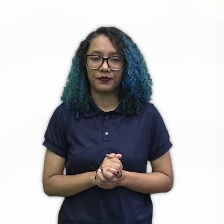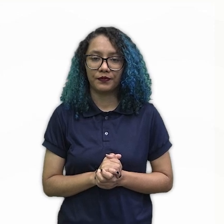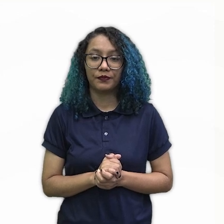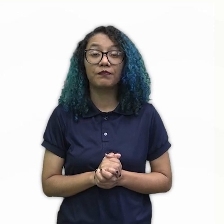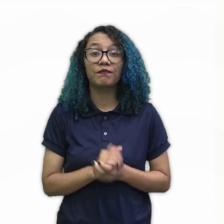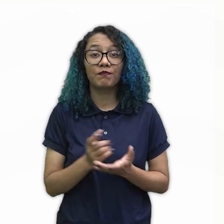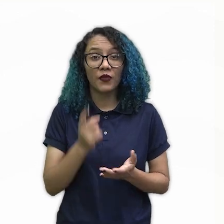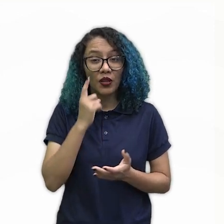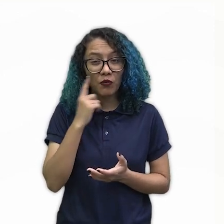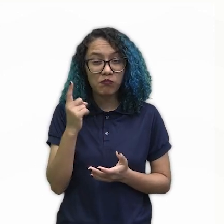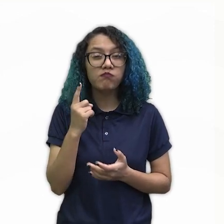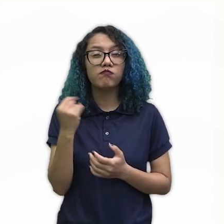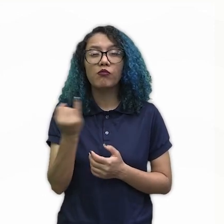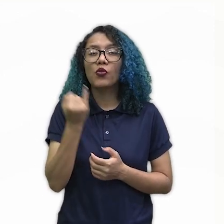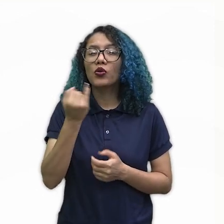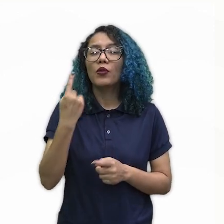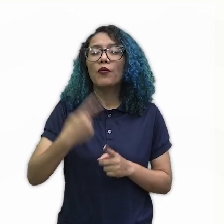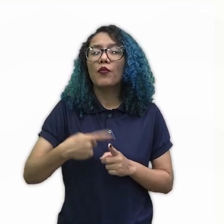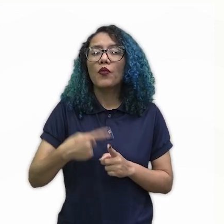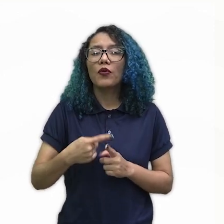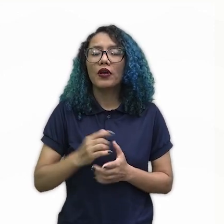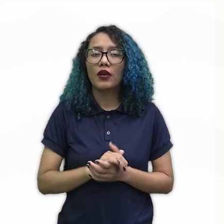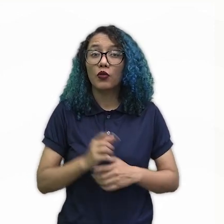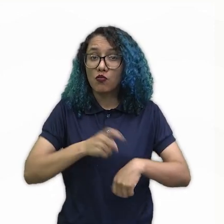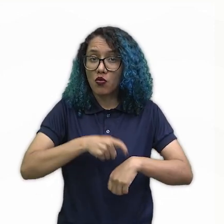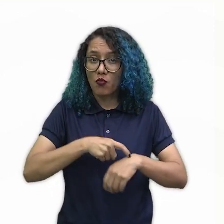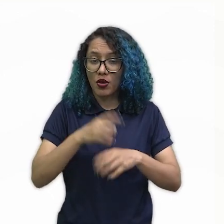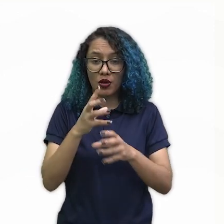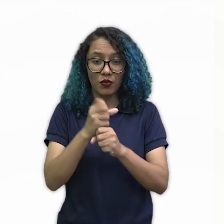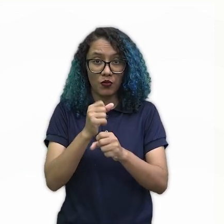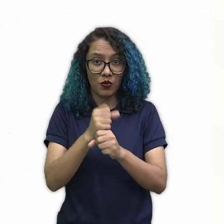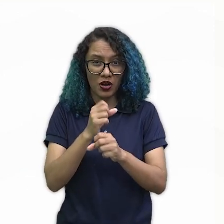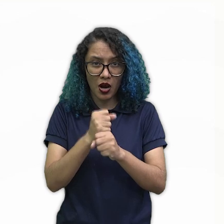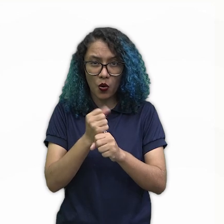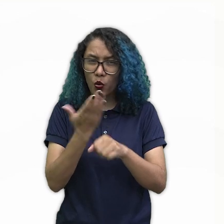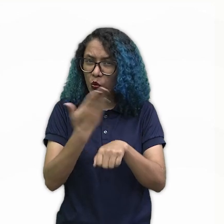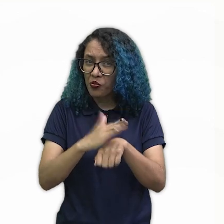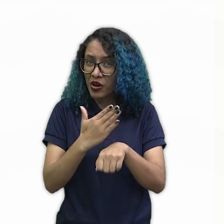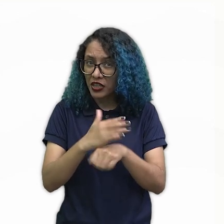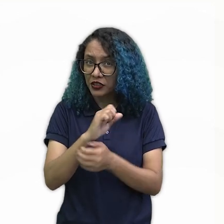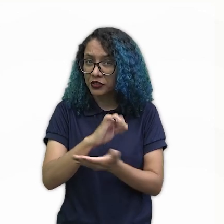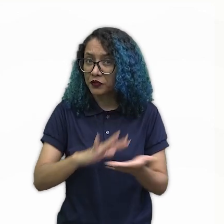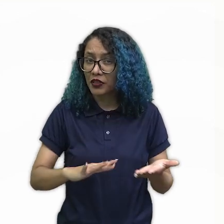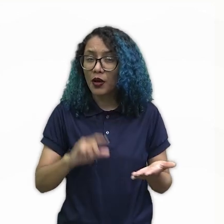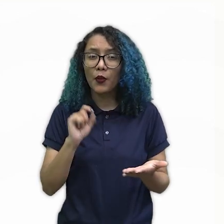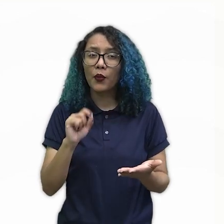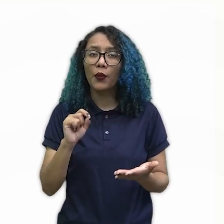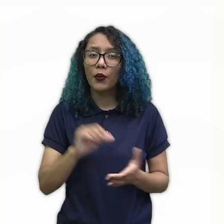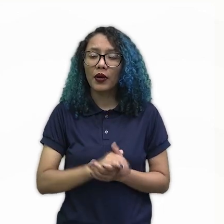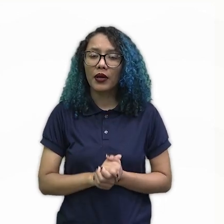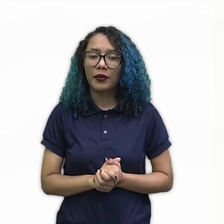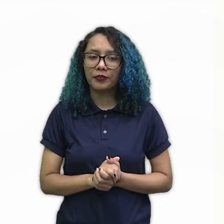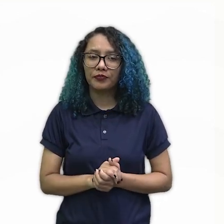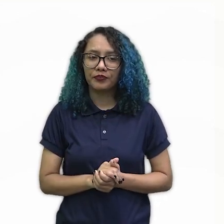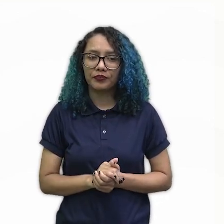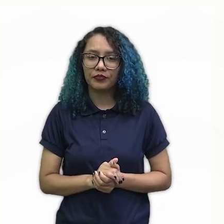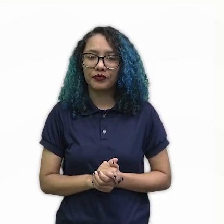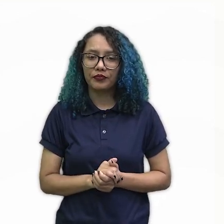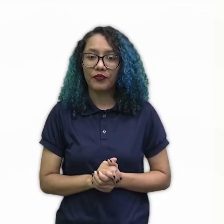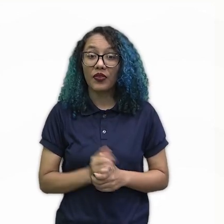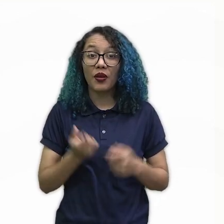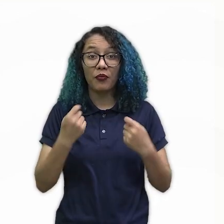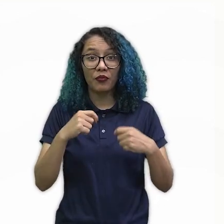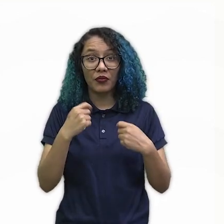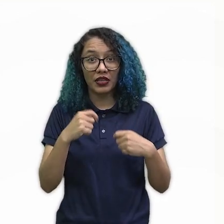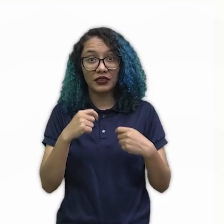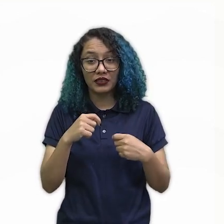são importantes por quê? São importantes porque na resolução de exercícios, não é? Você precisa aplicar